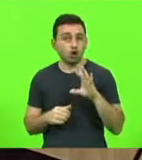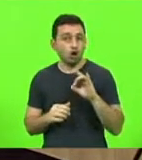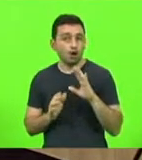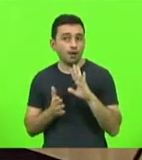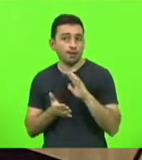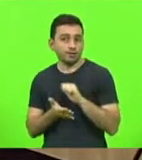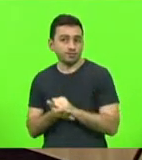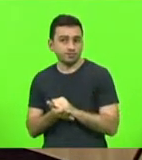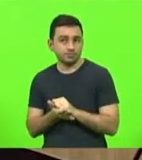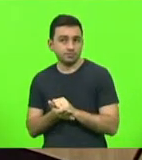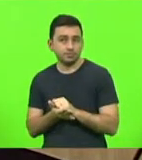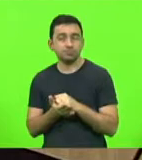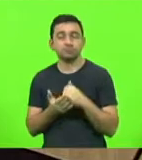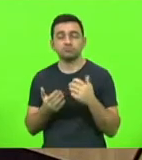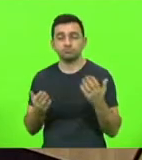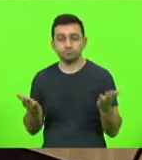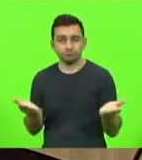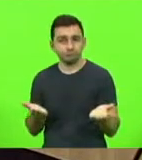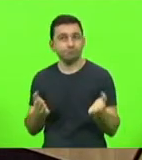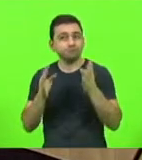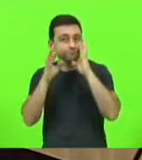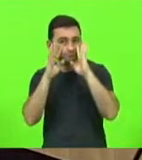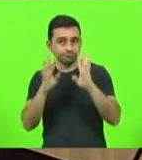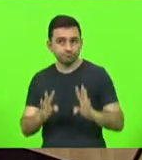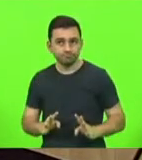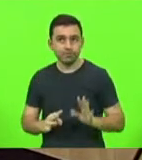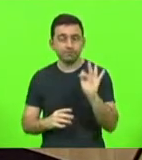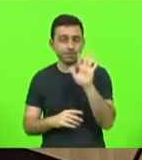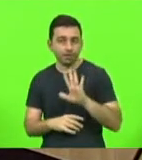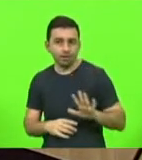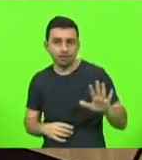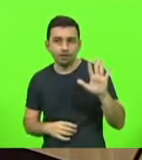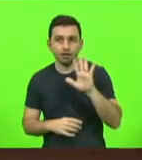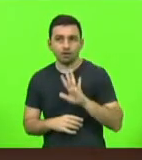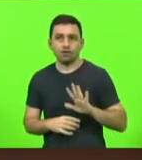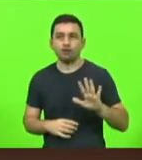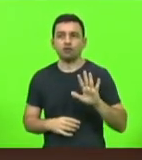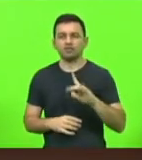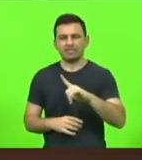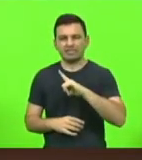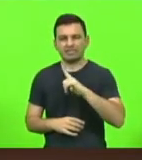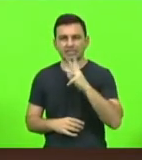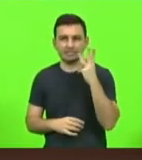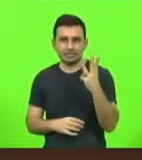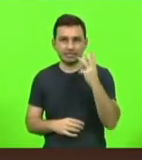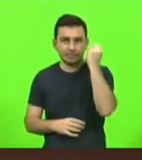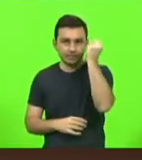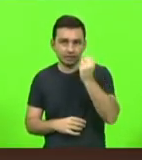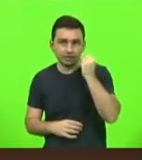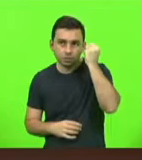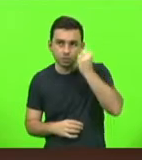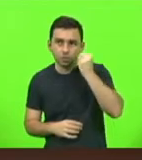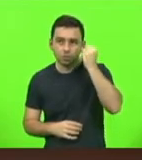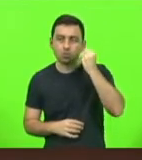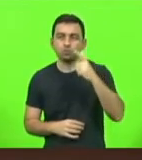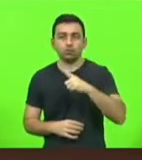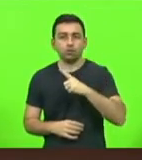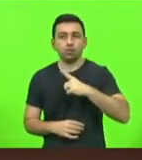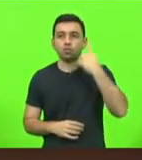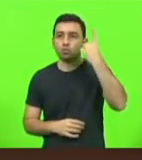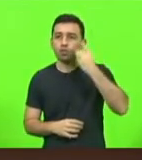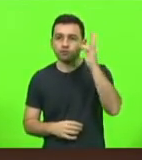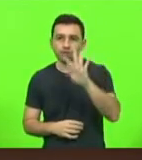nós precisamos também chamar a atenção da bancada federal. Nós temos 3 senadores, nós temos os deputados